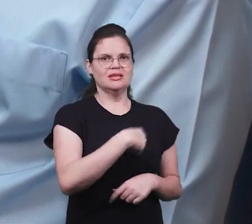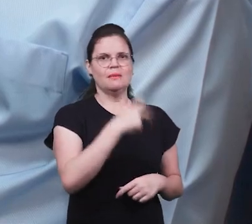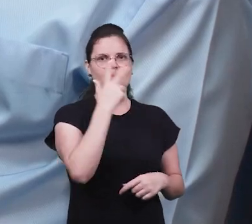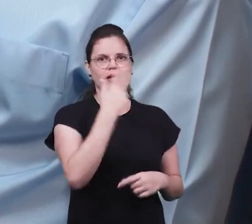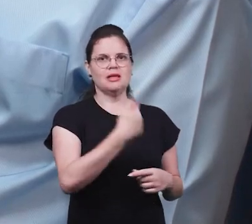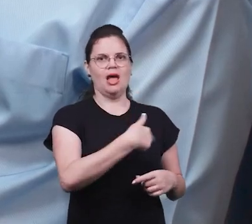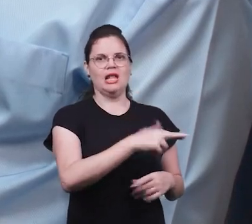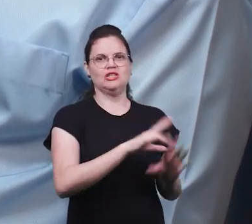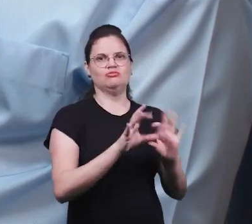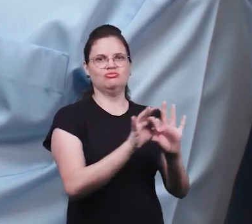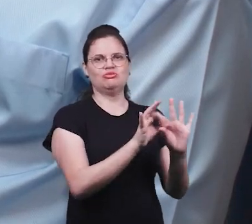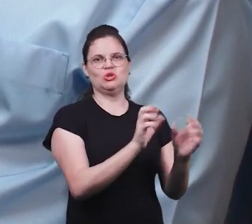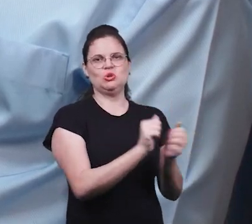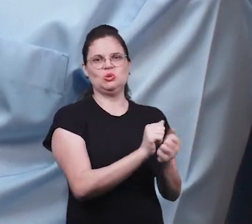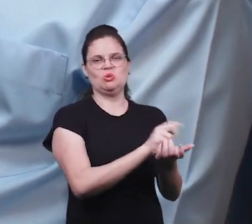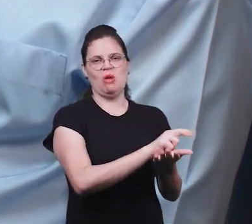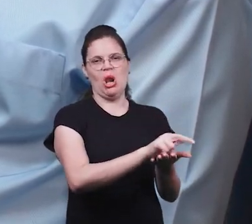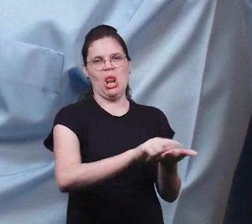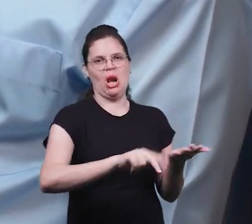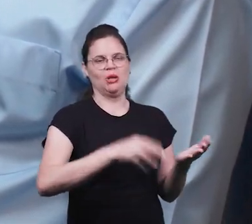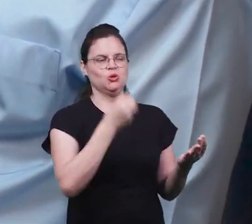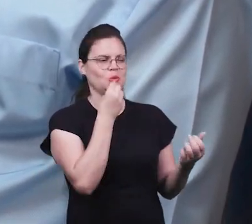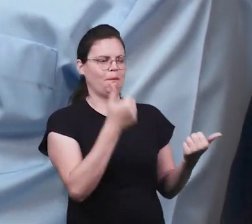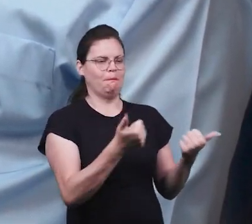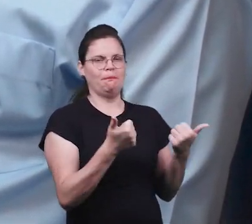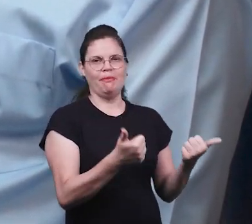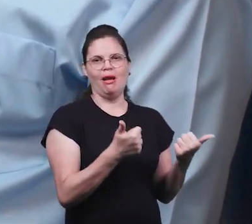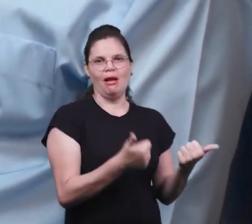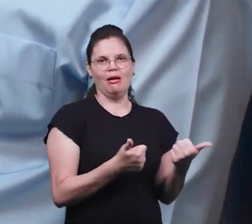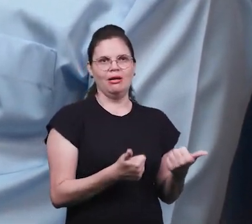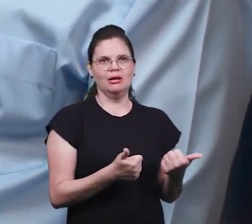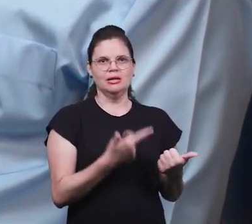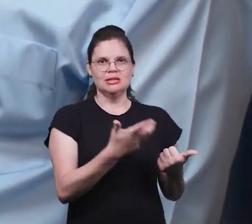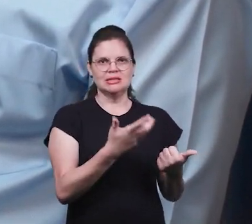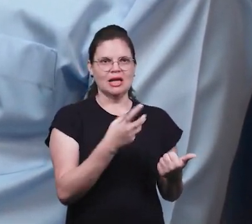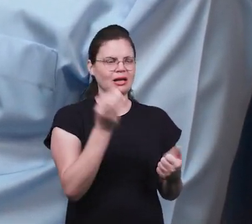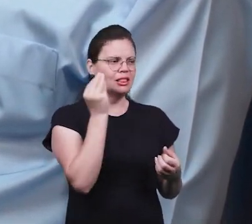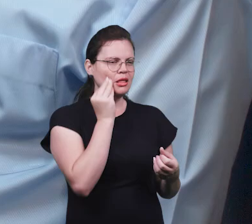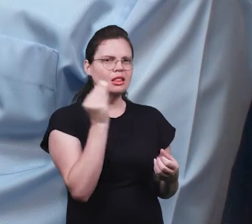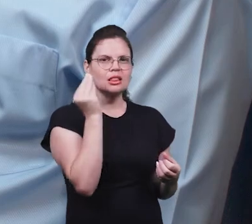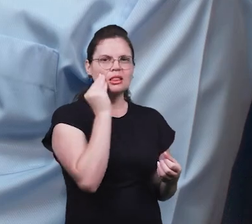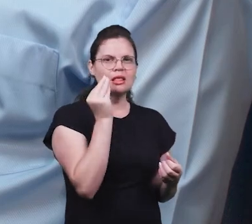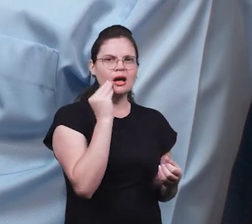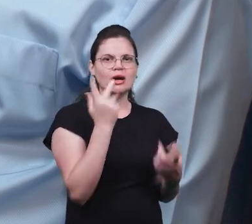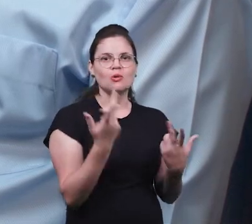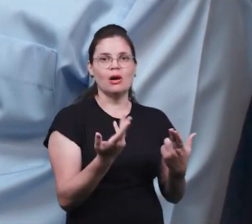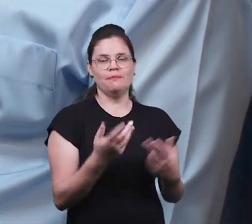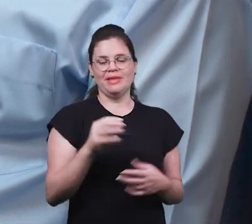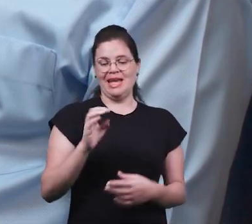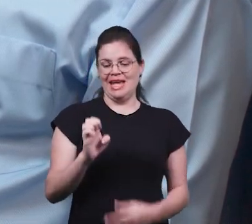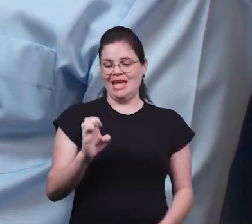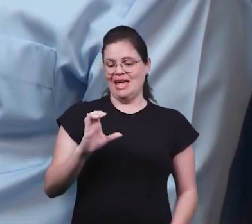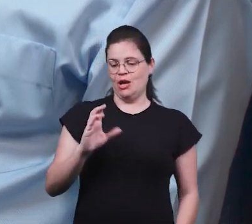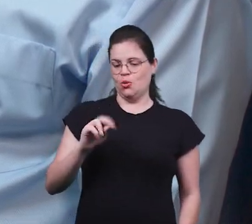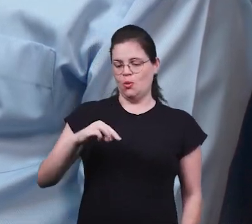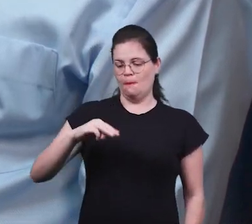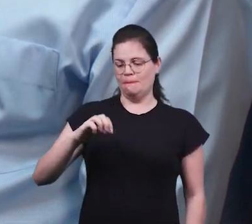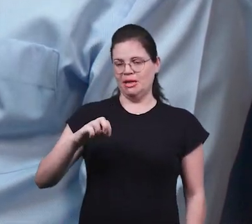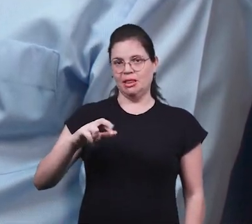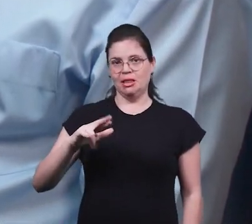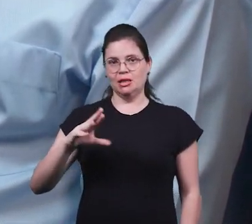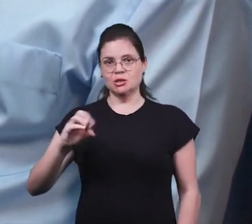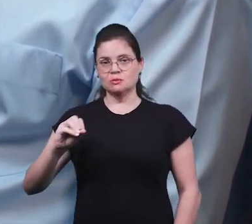Tudo é uma boa ideia, né? No ecumenismo você quer juntar coisas que não agregam, coisas que não levam a lugar